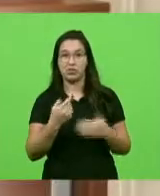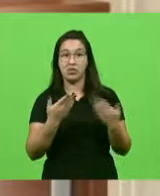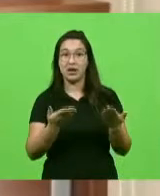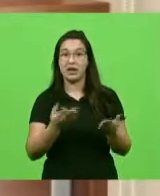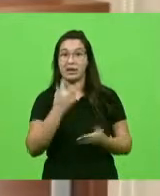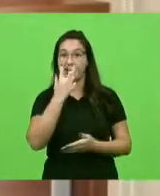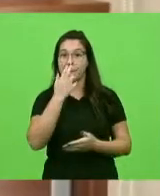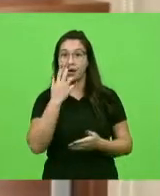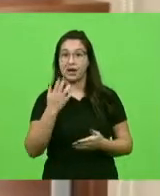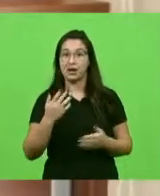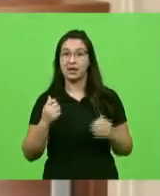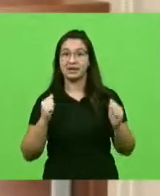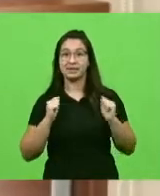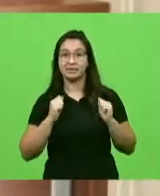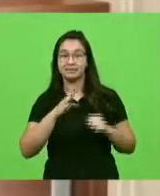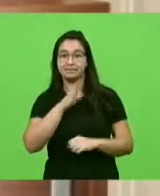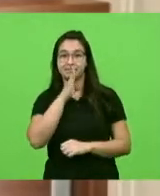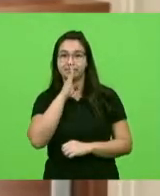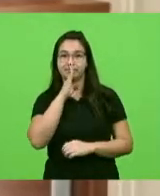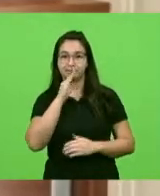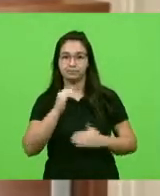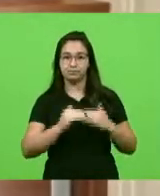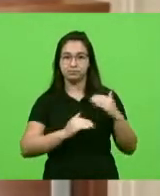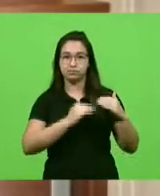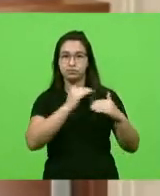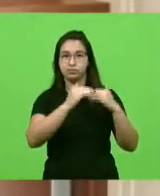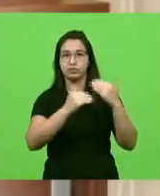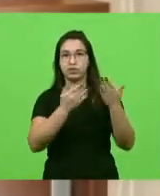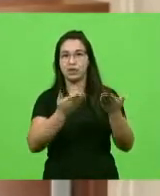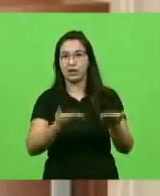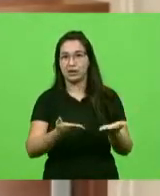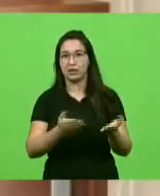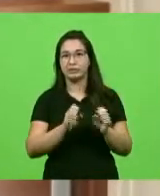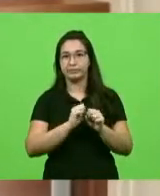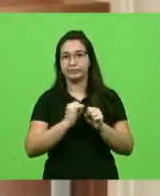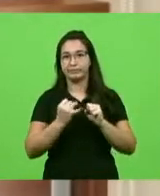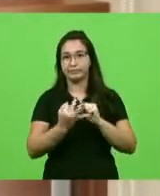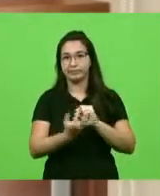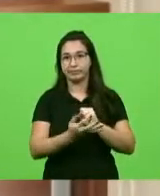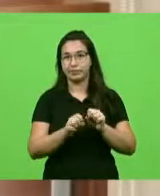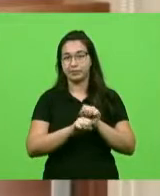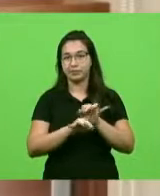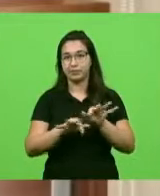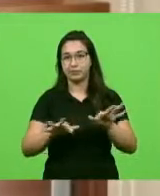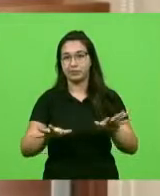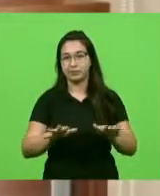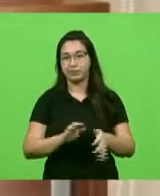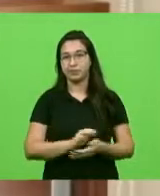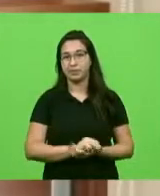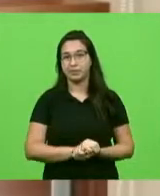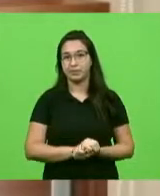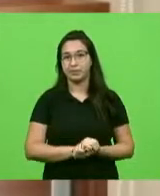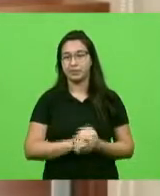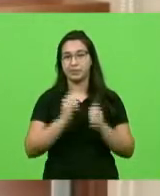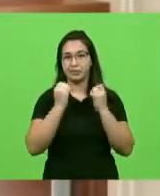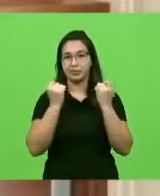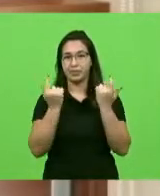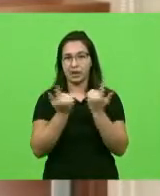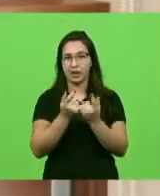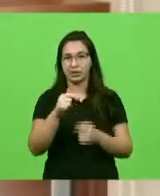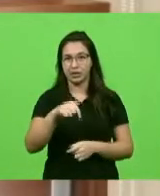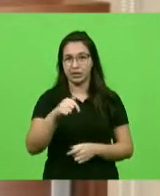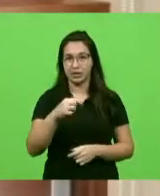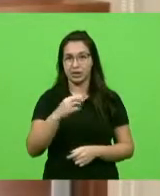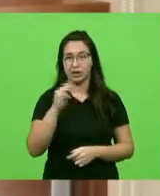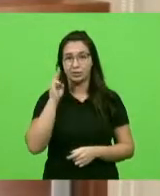da crescente gravidade da pandemia. Carlos Moisés submeteu à Assembleia Legislativa um projeto de lei para autorizar